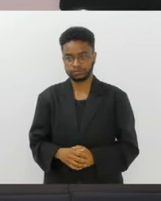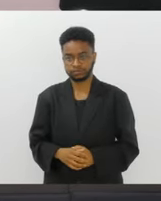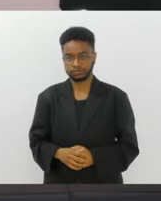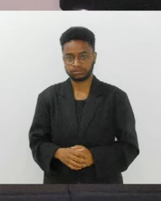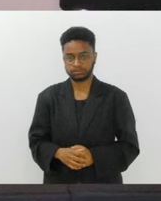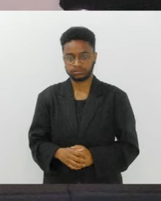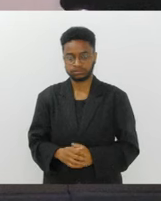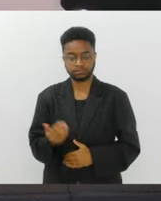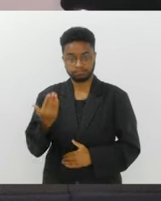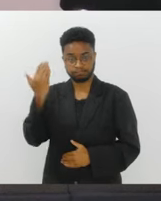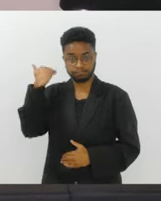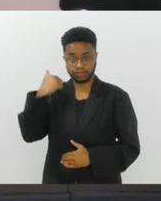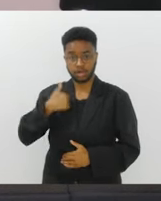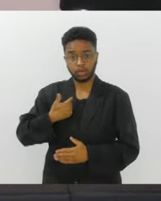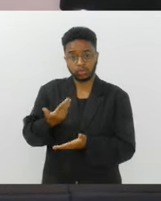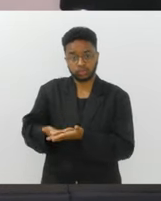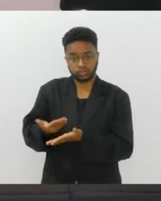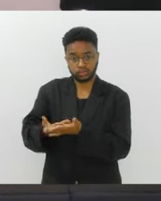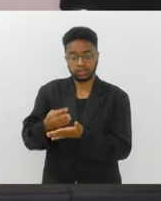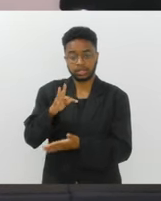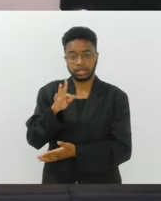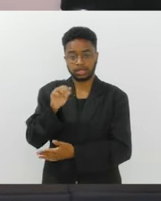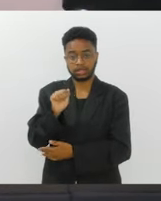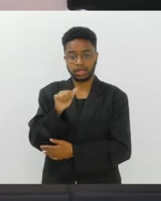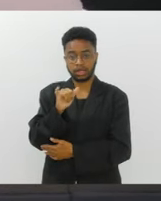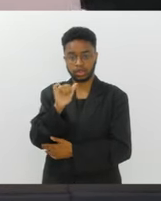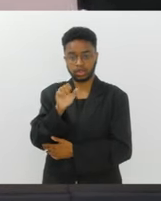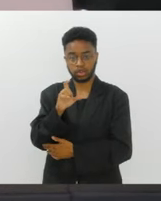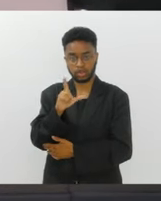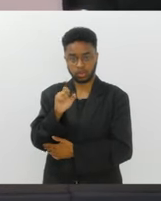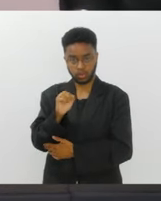estudei Taylor e Fayol,